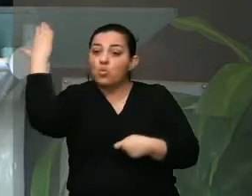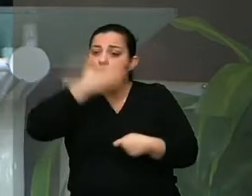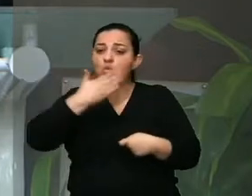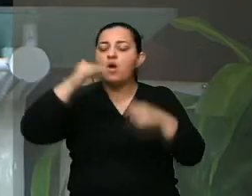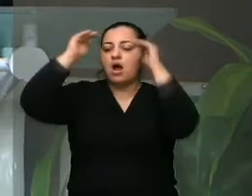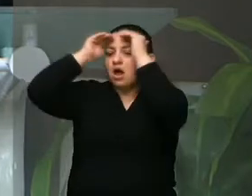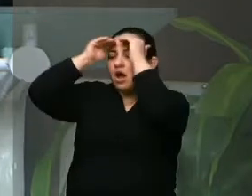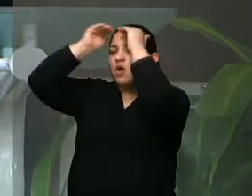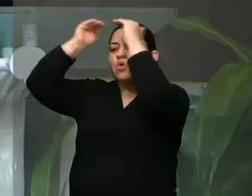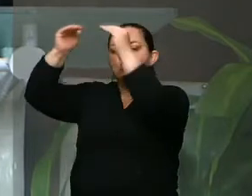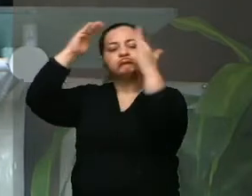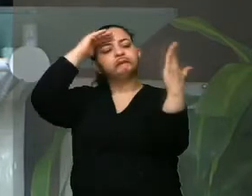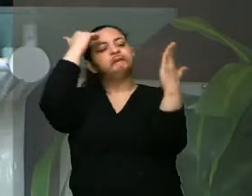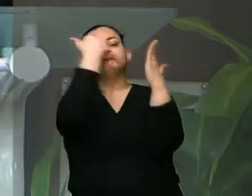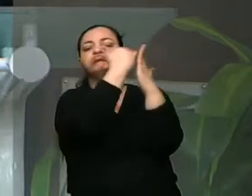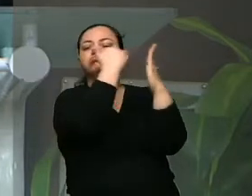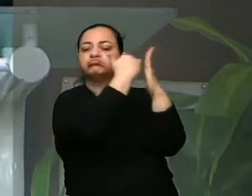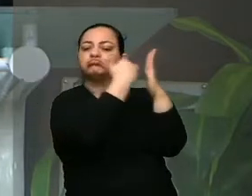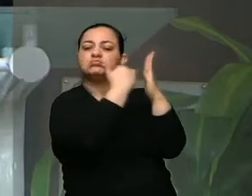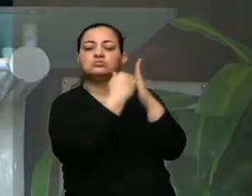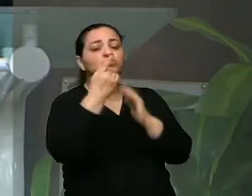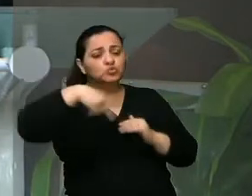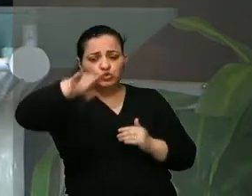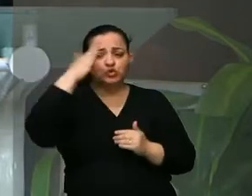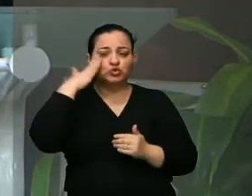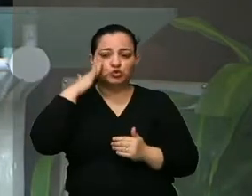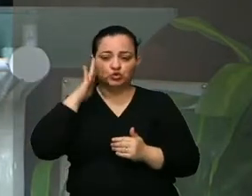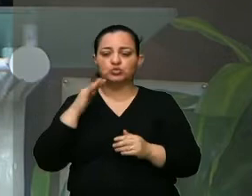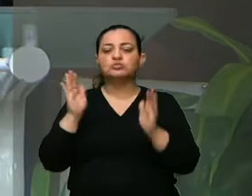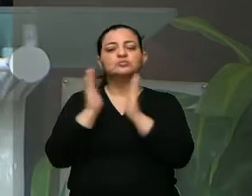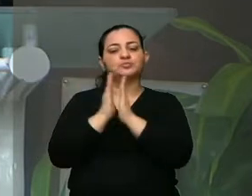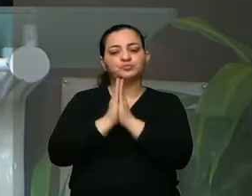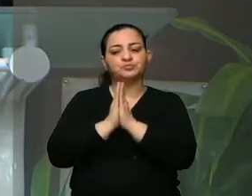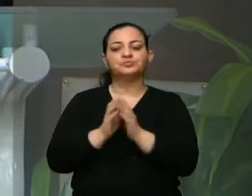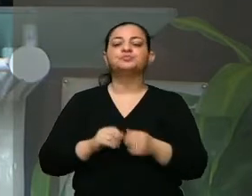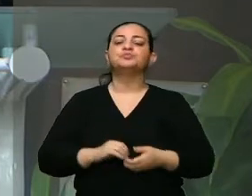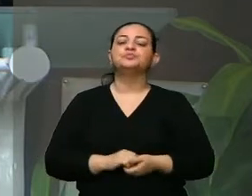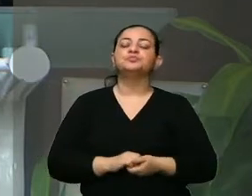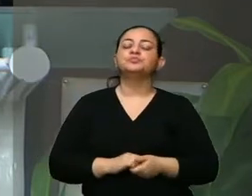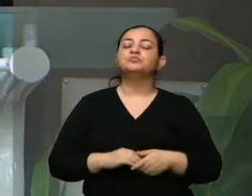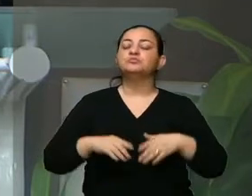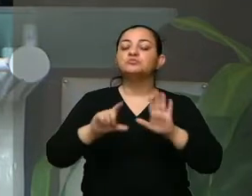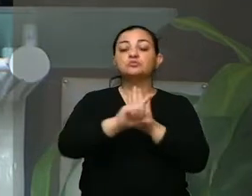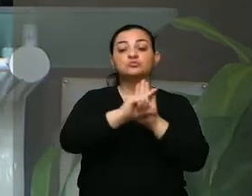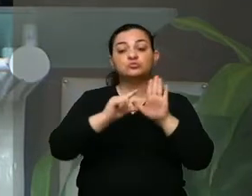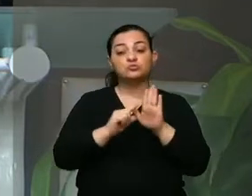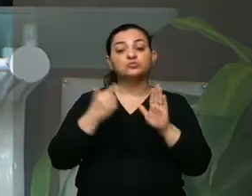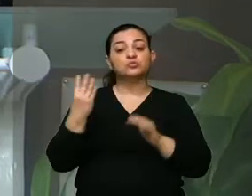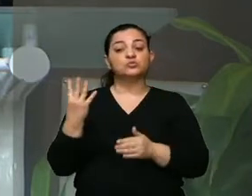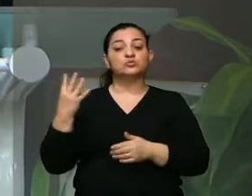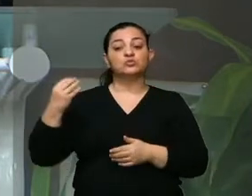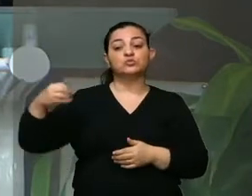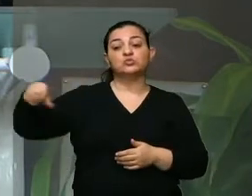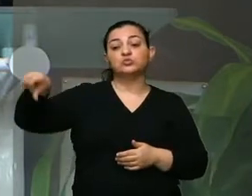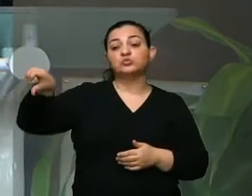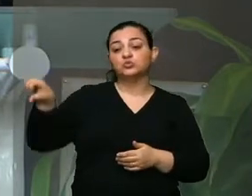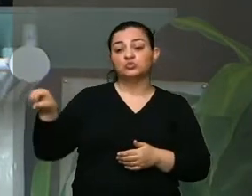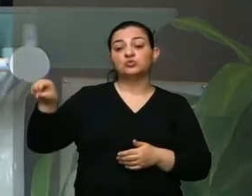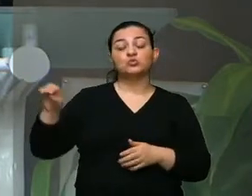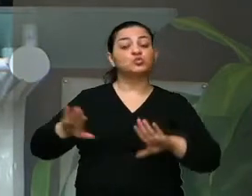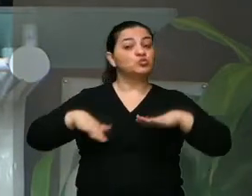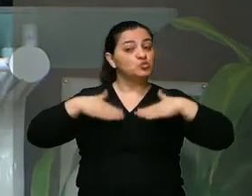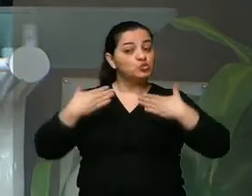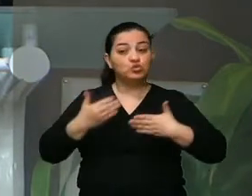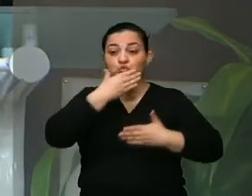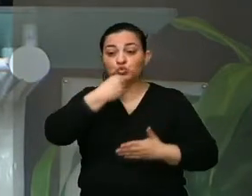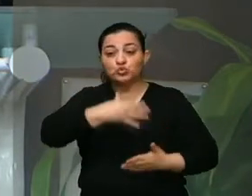obediência estão acompanhando a man parágrafo 49 quando este filho nascia em